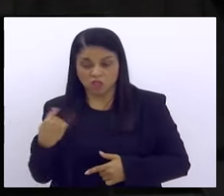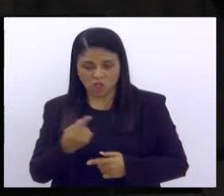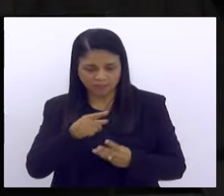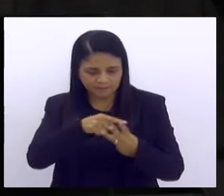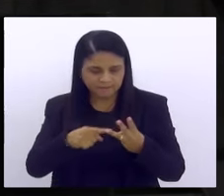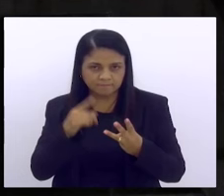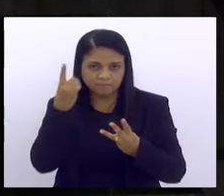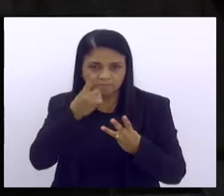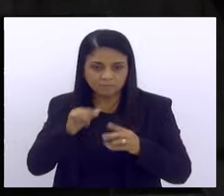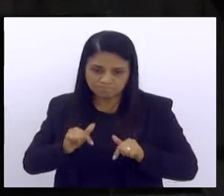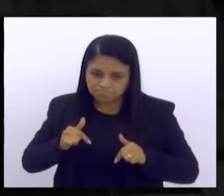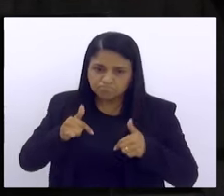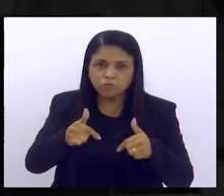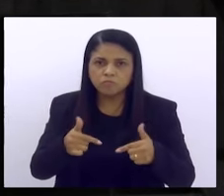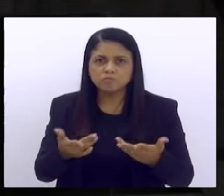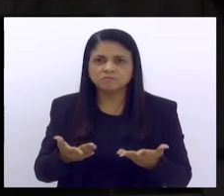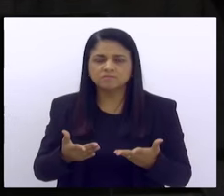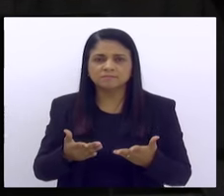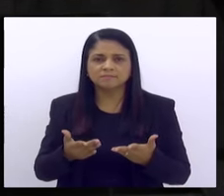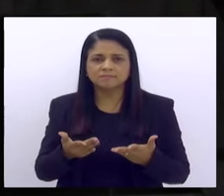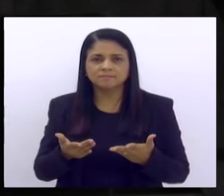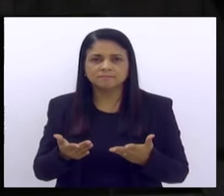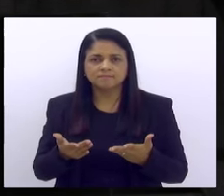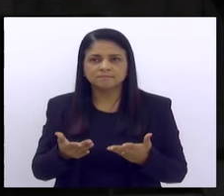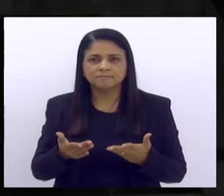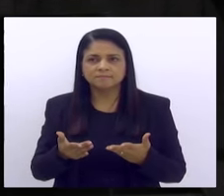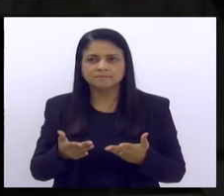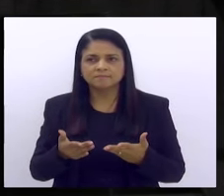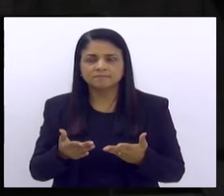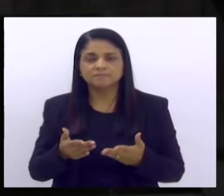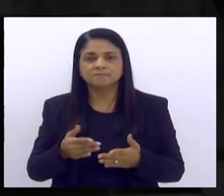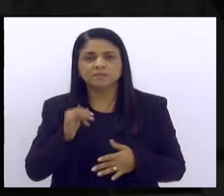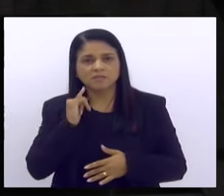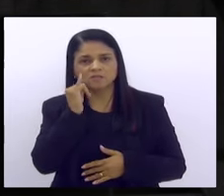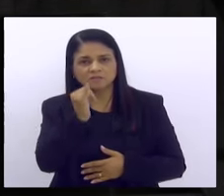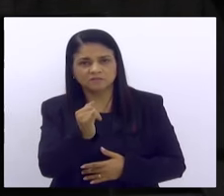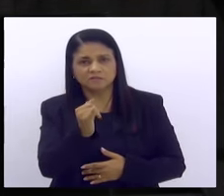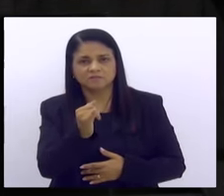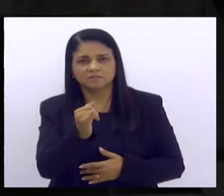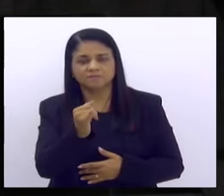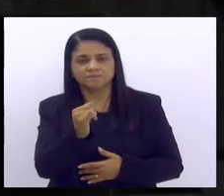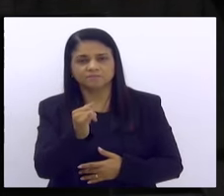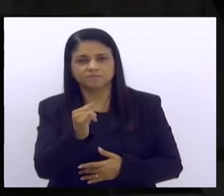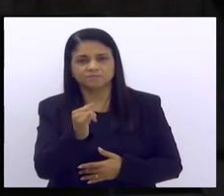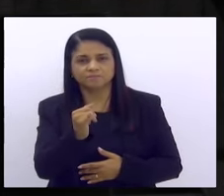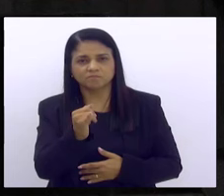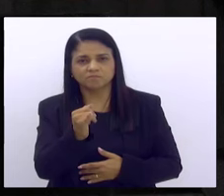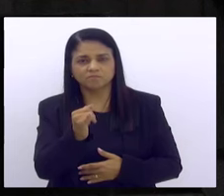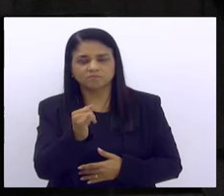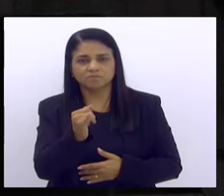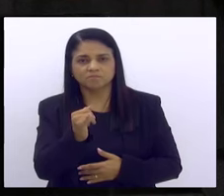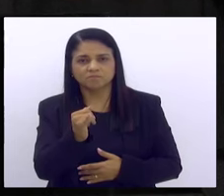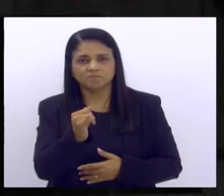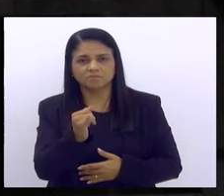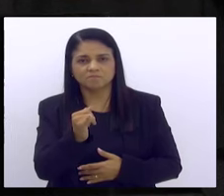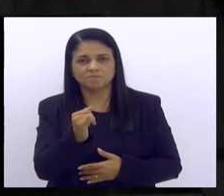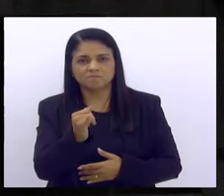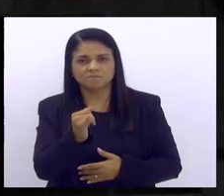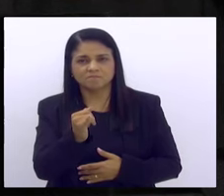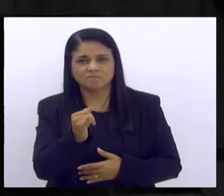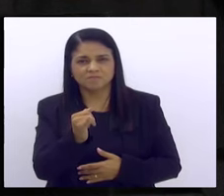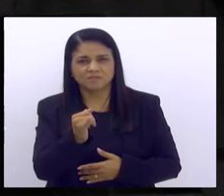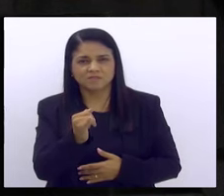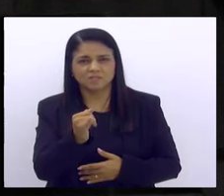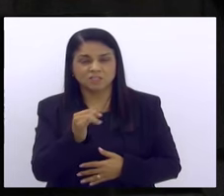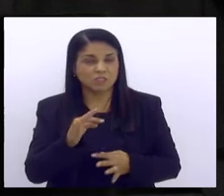iniciativa. E aqui eu quero dizer que em muitas, para não dizer